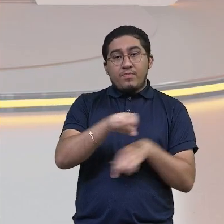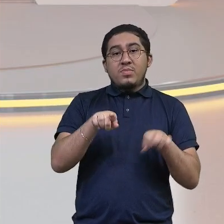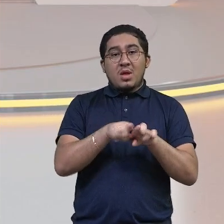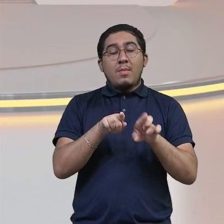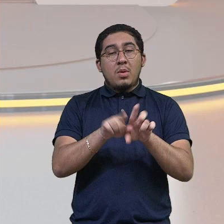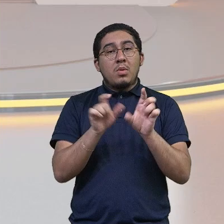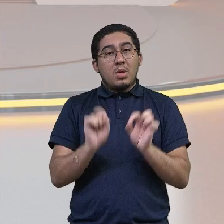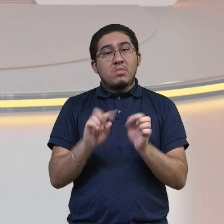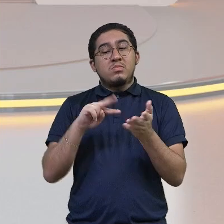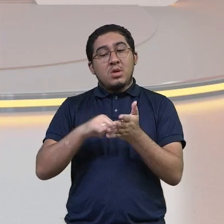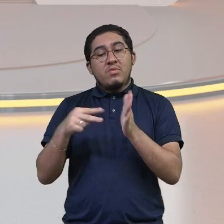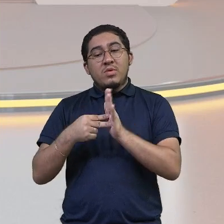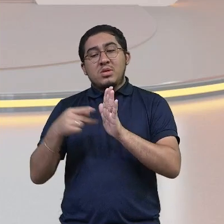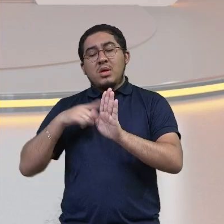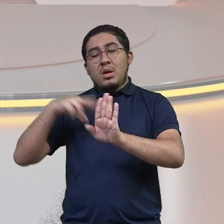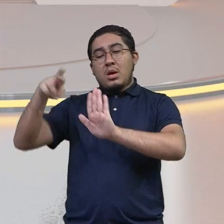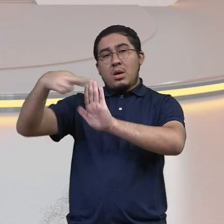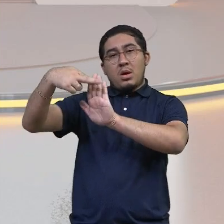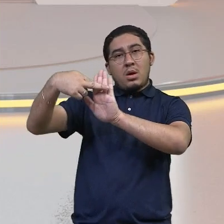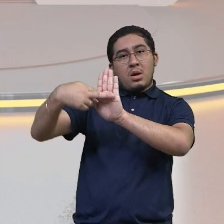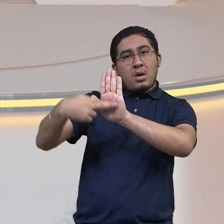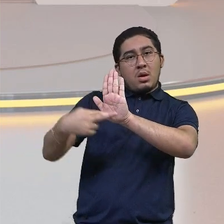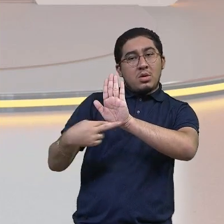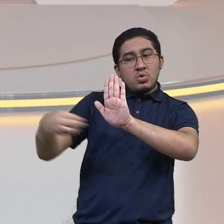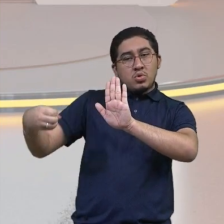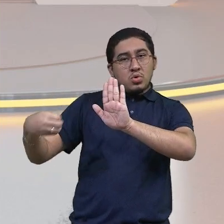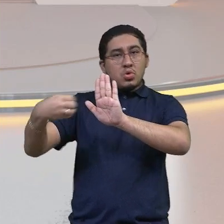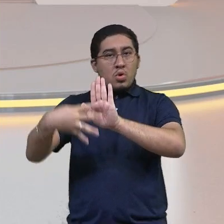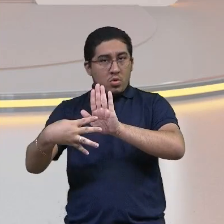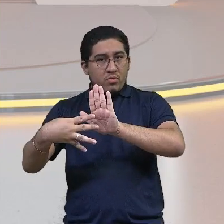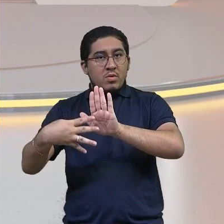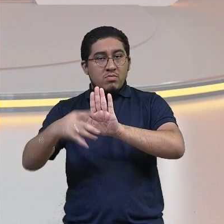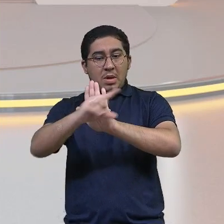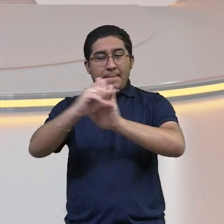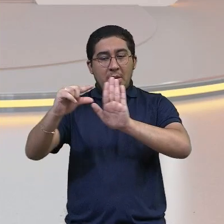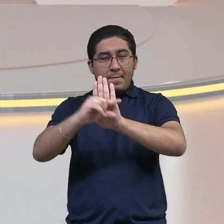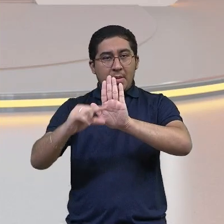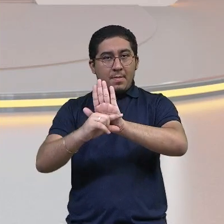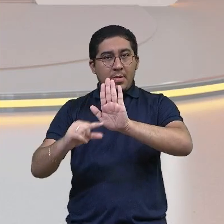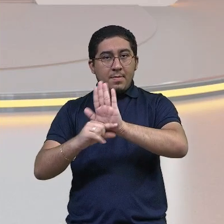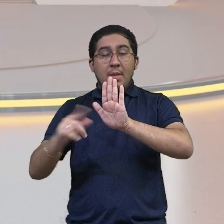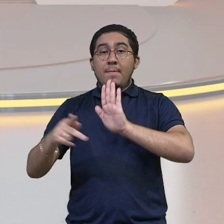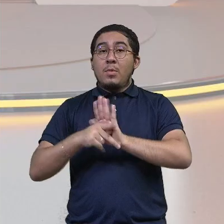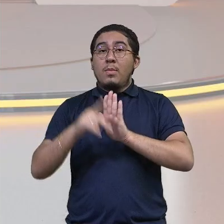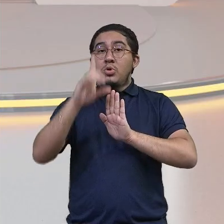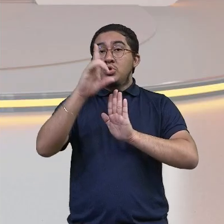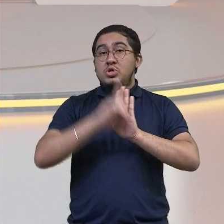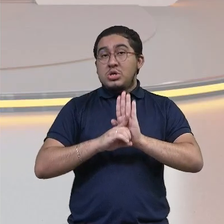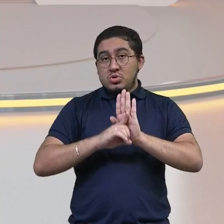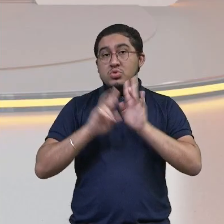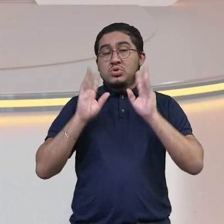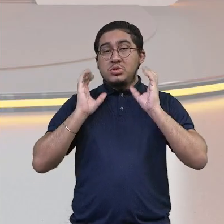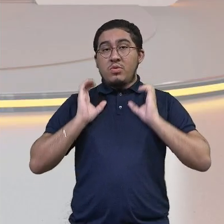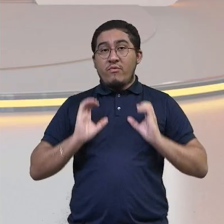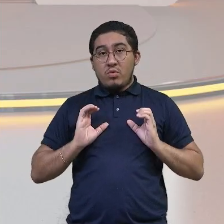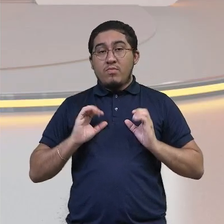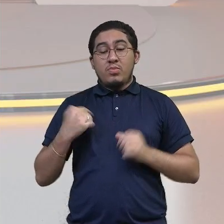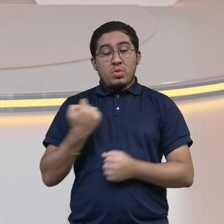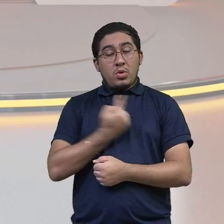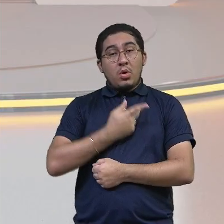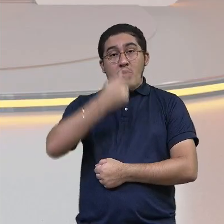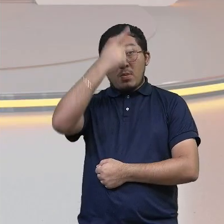as cláusulas pétreas, que são as cláusulas fundamentais dos direitos civis para nós,